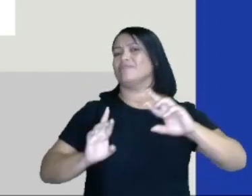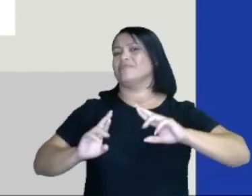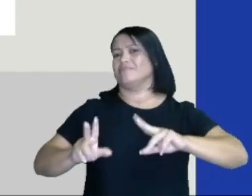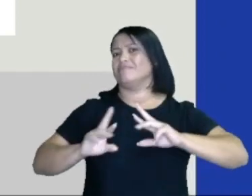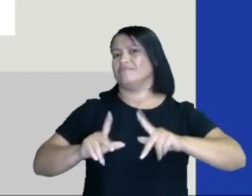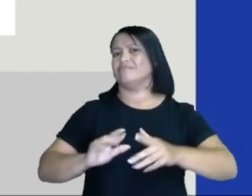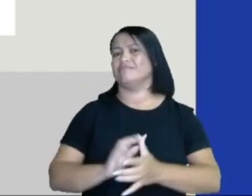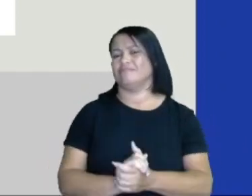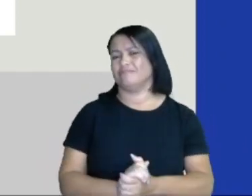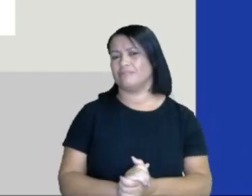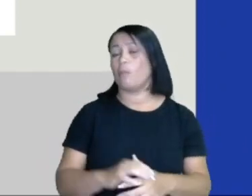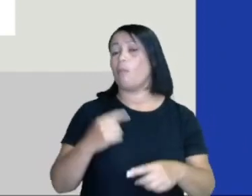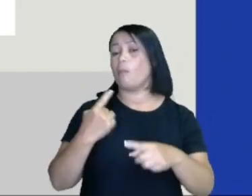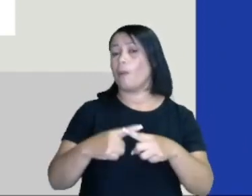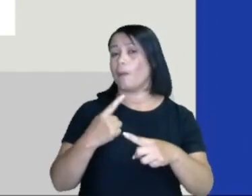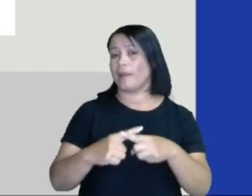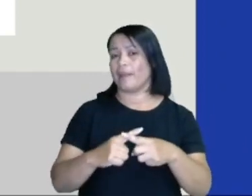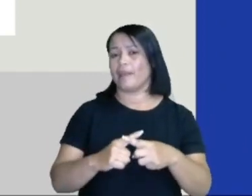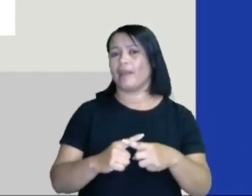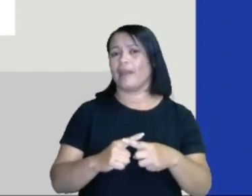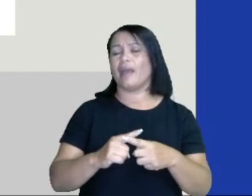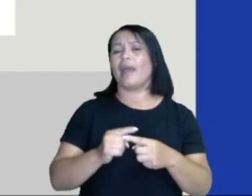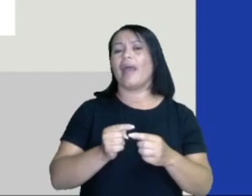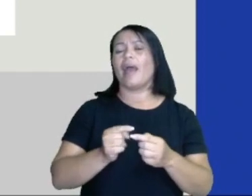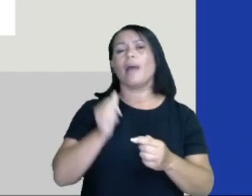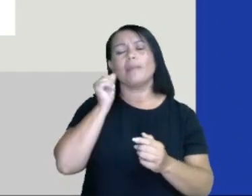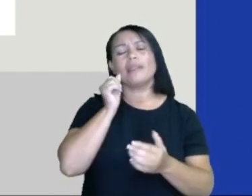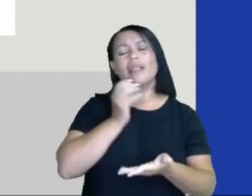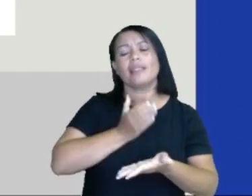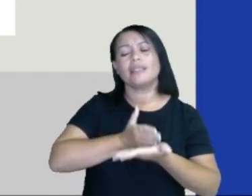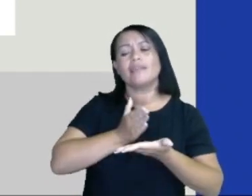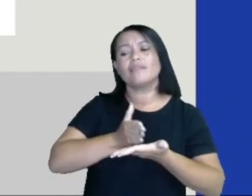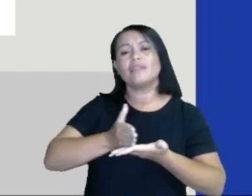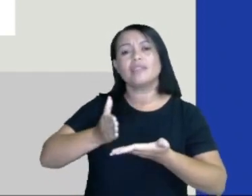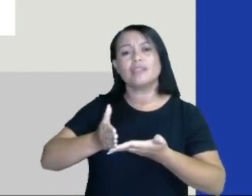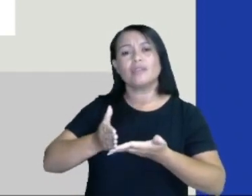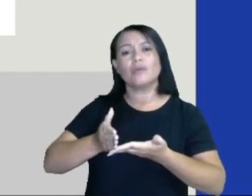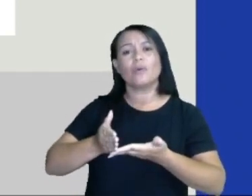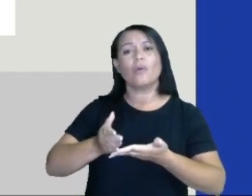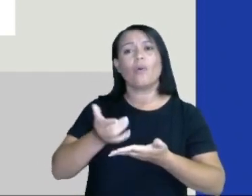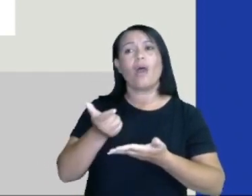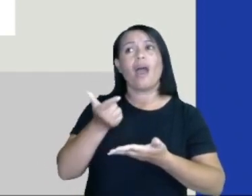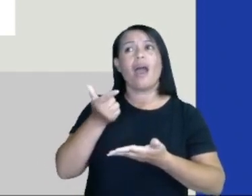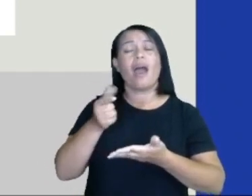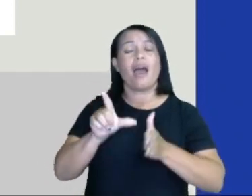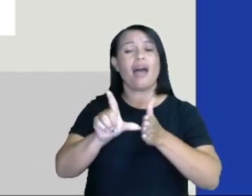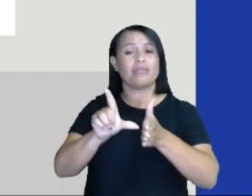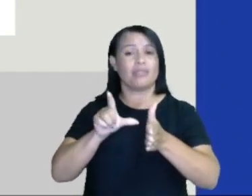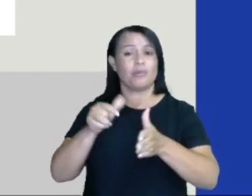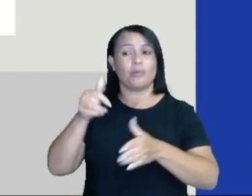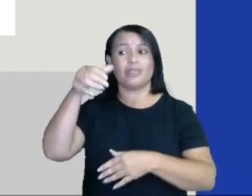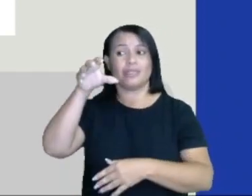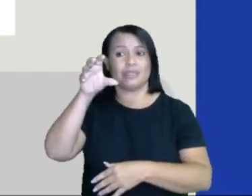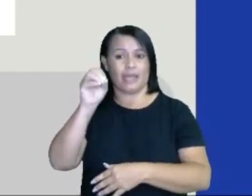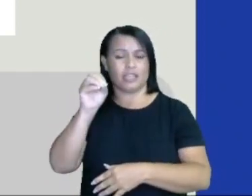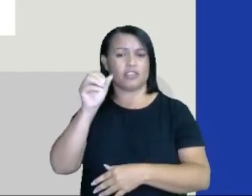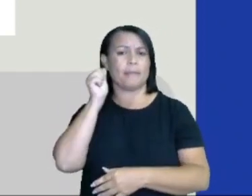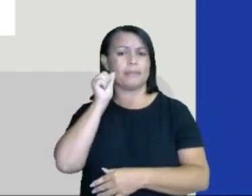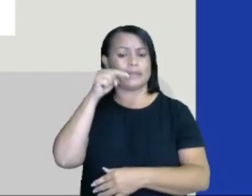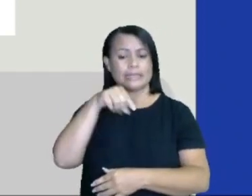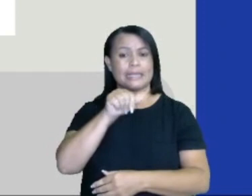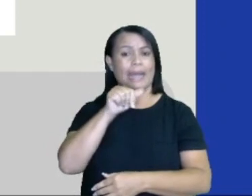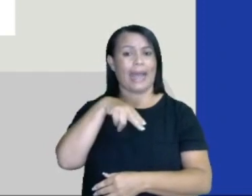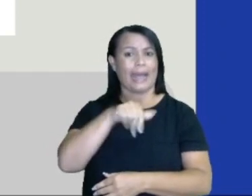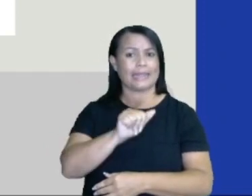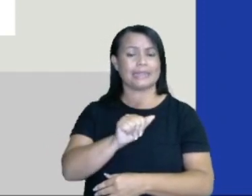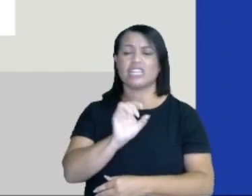diferente. Por quê? Ela dividiu, na anterior, foi dividida em 10 partes. Já Ana